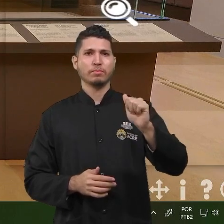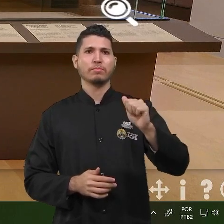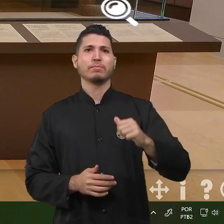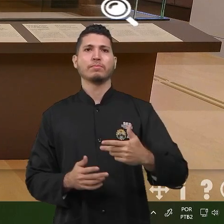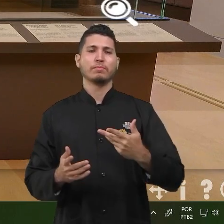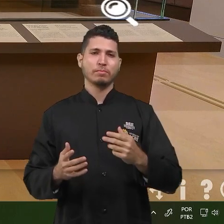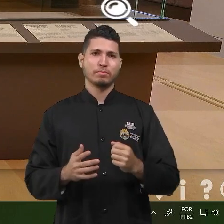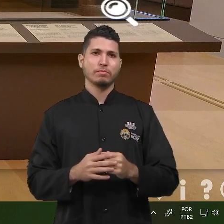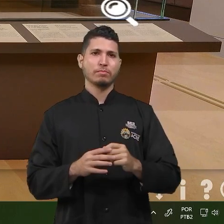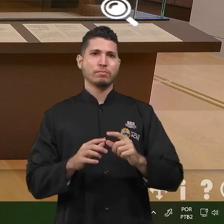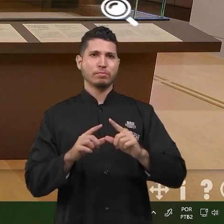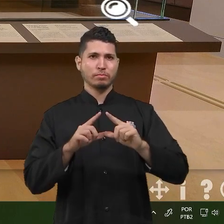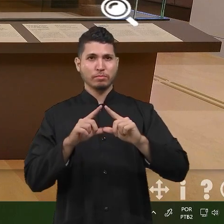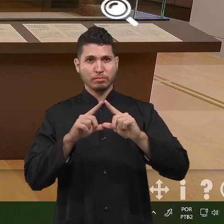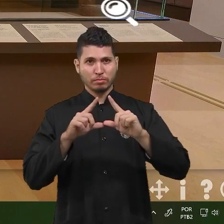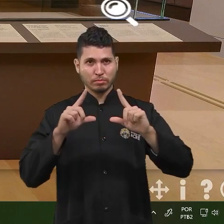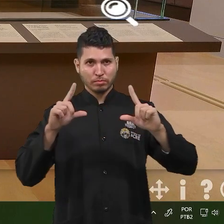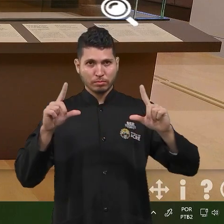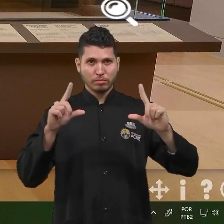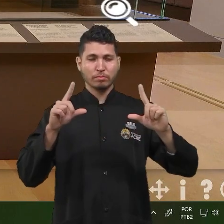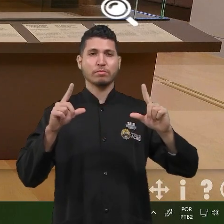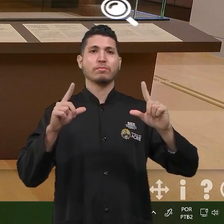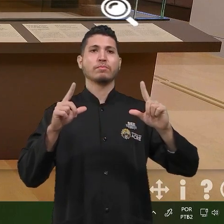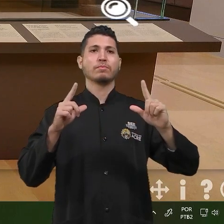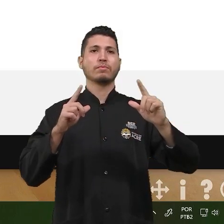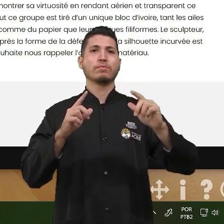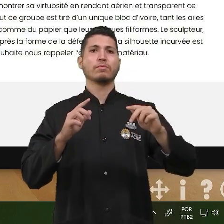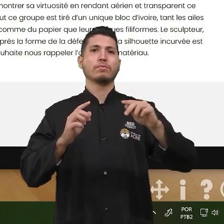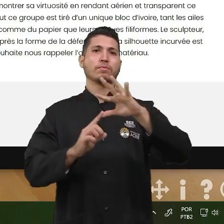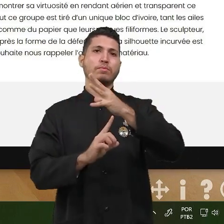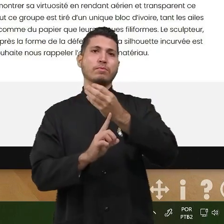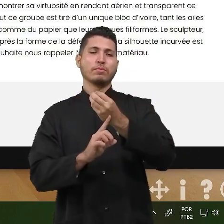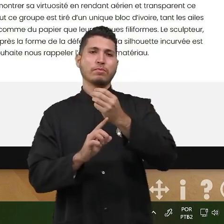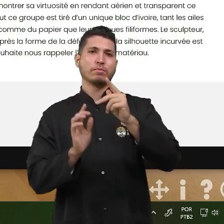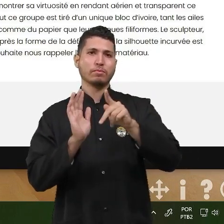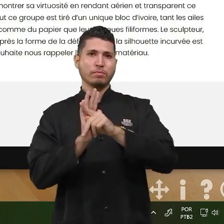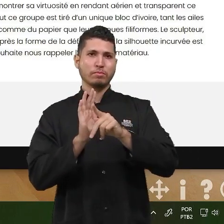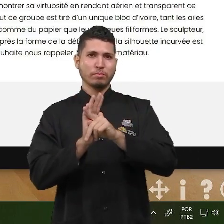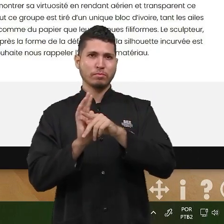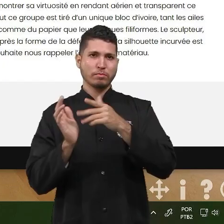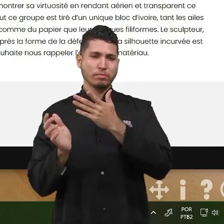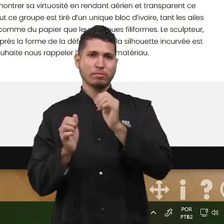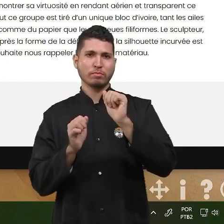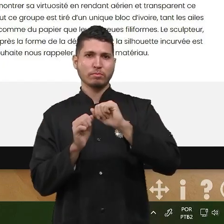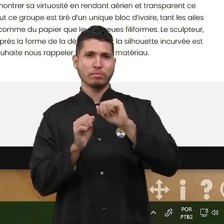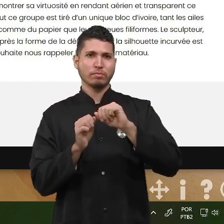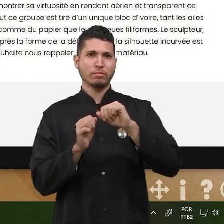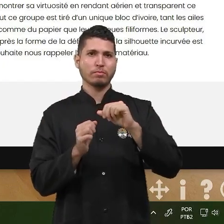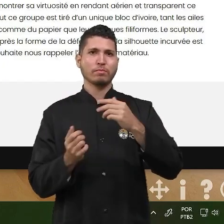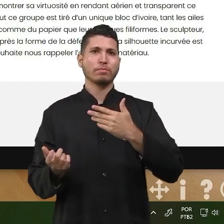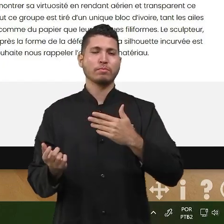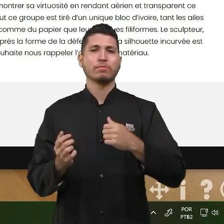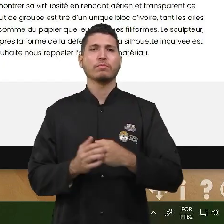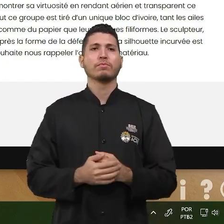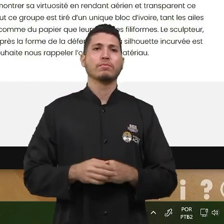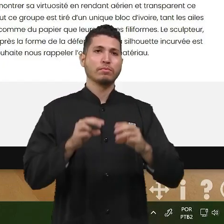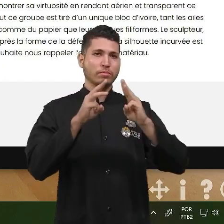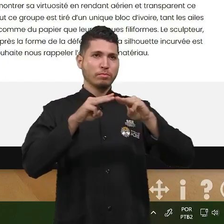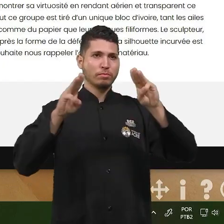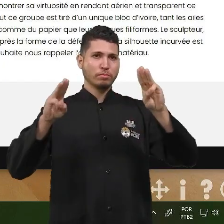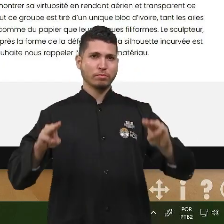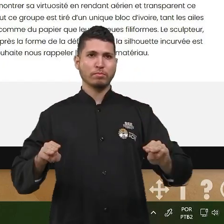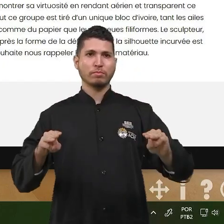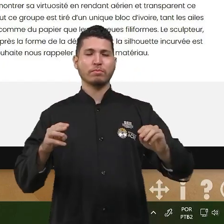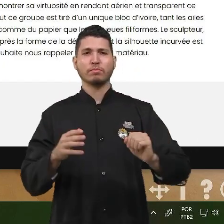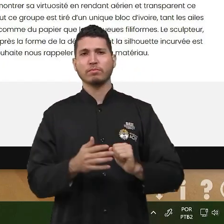aqui aparece uma descrição do que essa obra representa. Então, esse museu traz aí